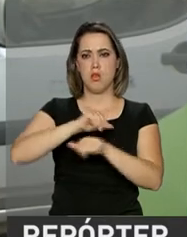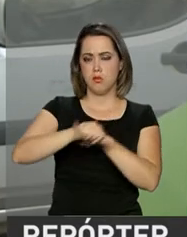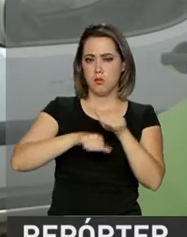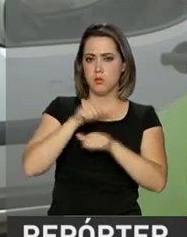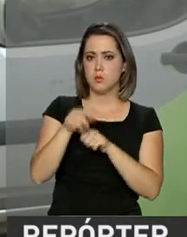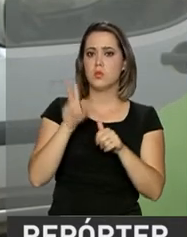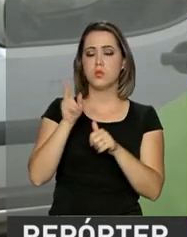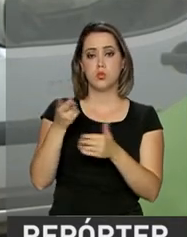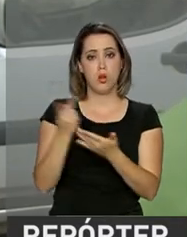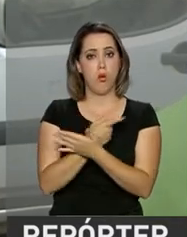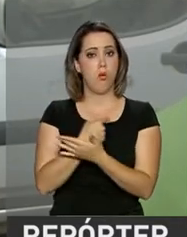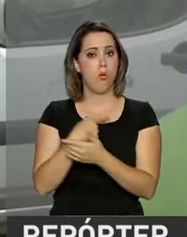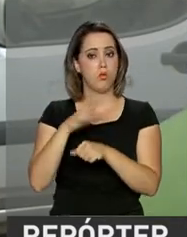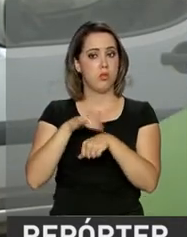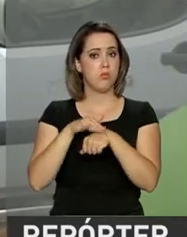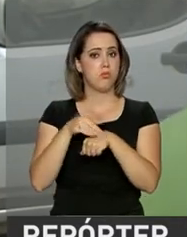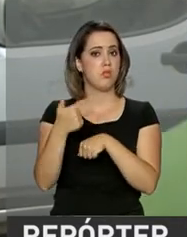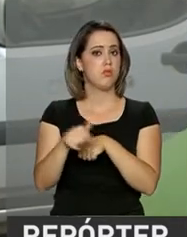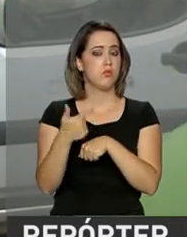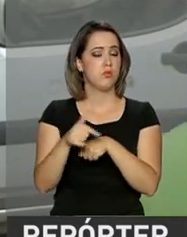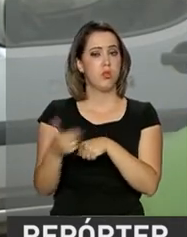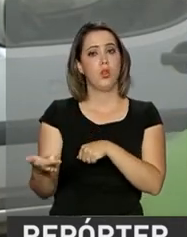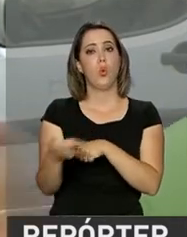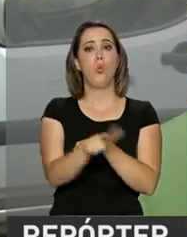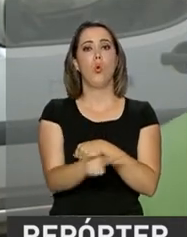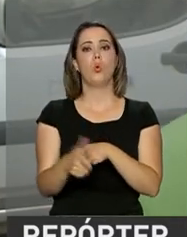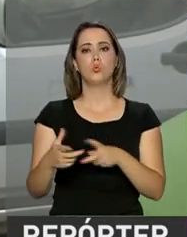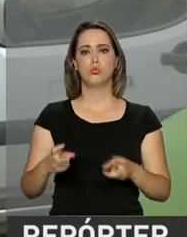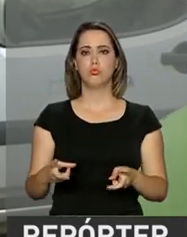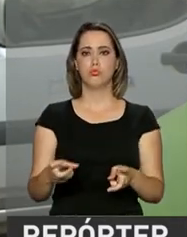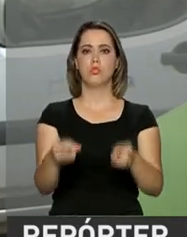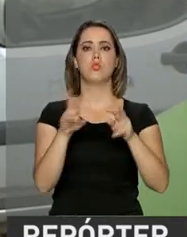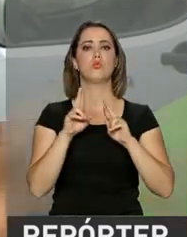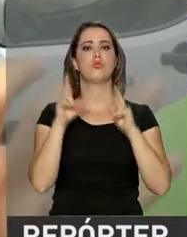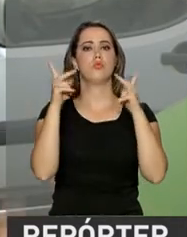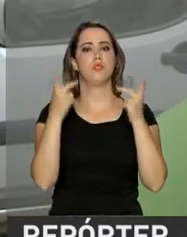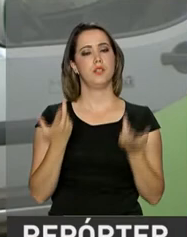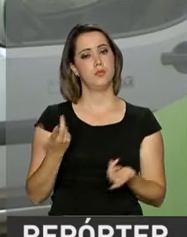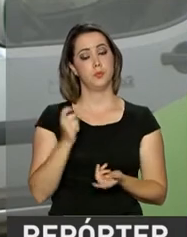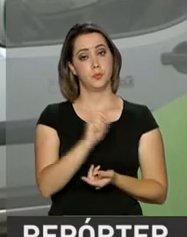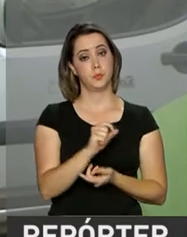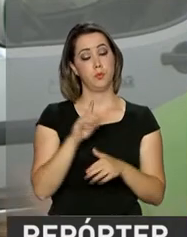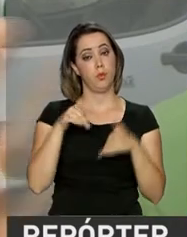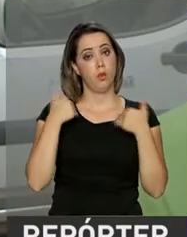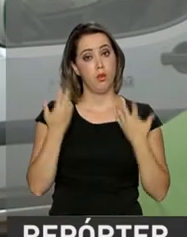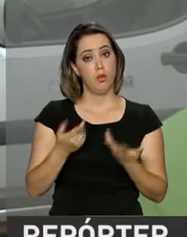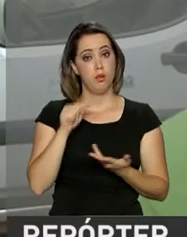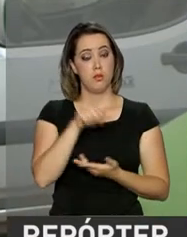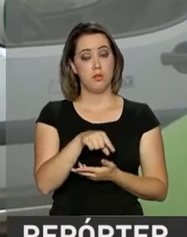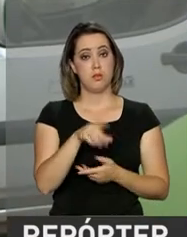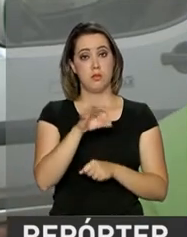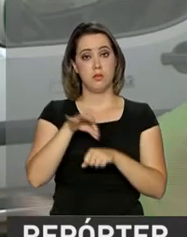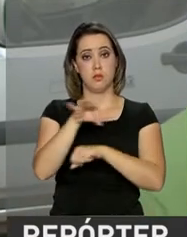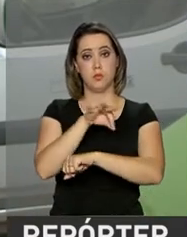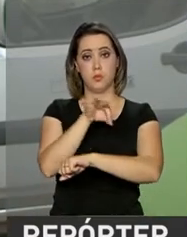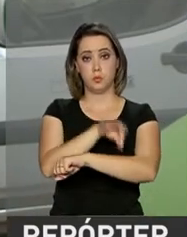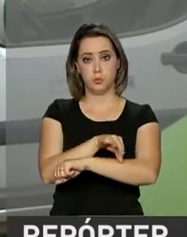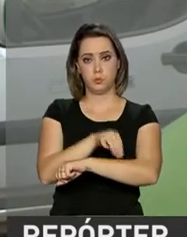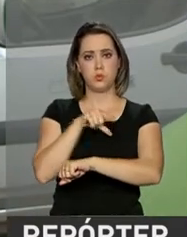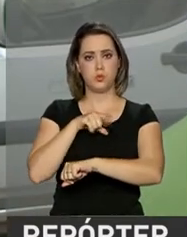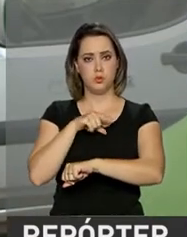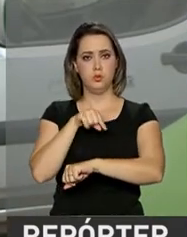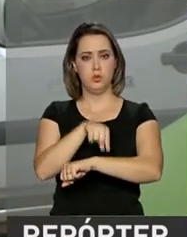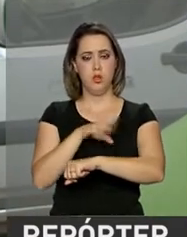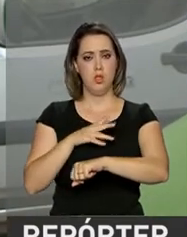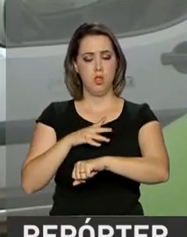Wolbachia e assim por diante. Então todas as gerações vão tendo Wolbachia cada vez mais. E a característica disso é que se esse mosquito tem Wolbachia picar uma pessoa que tem